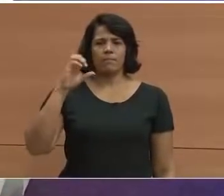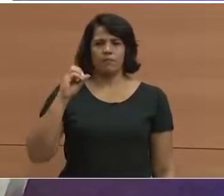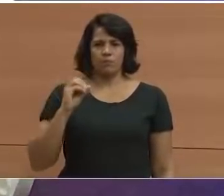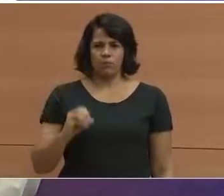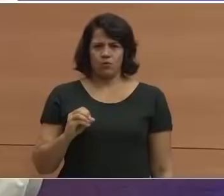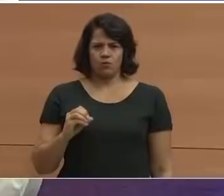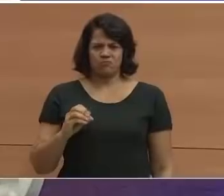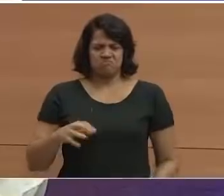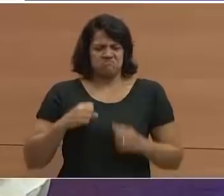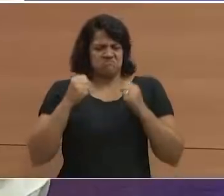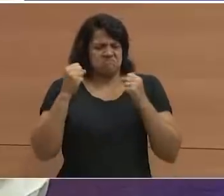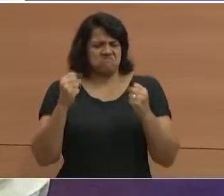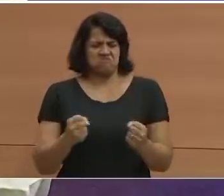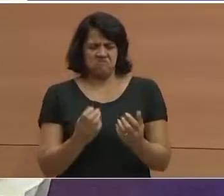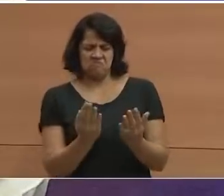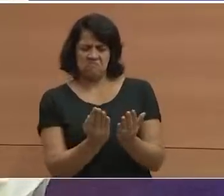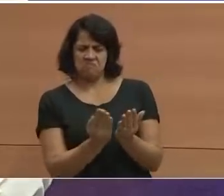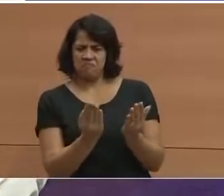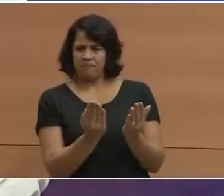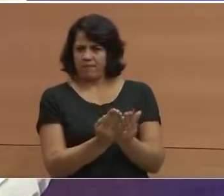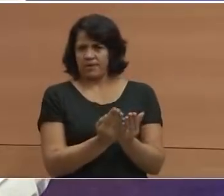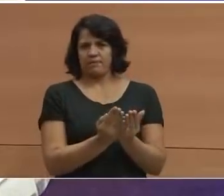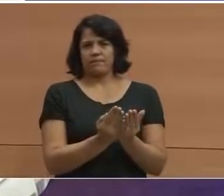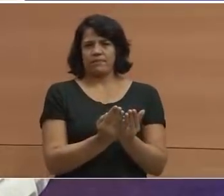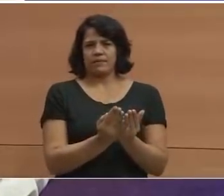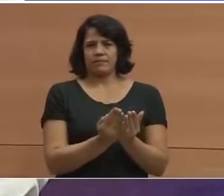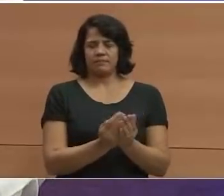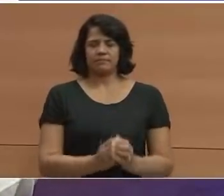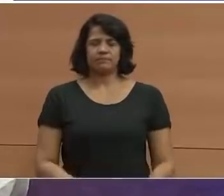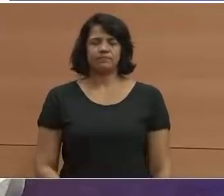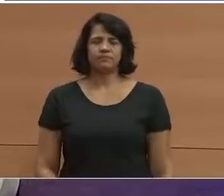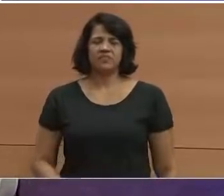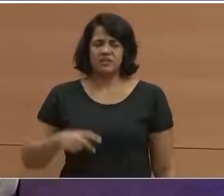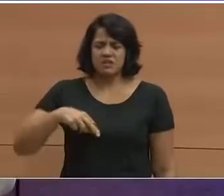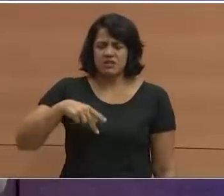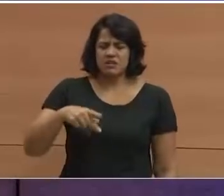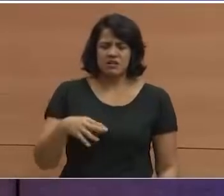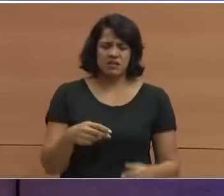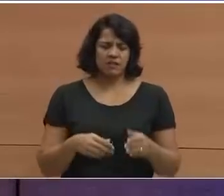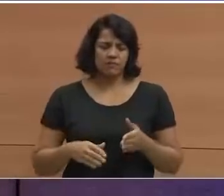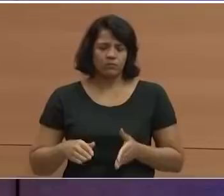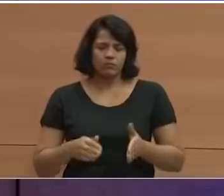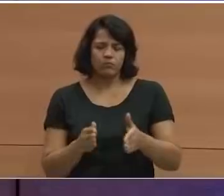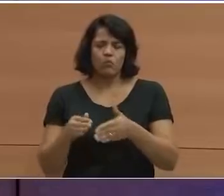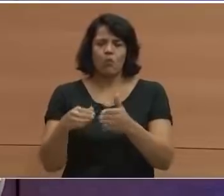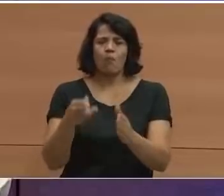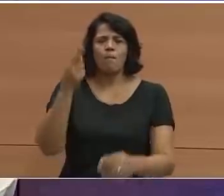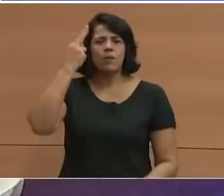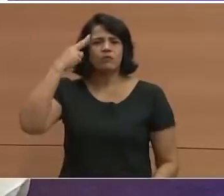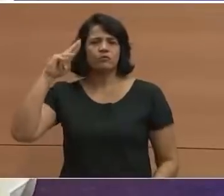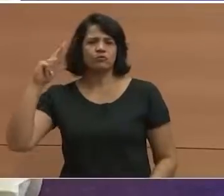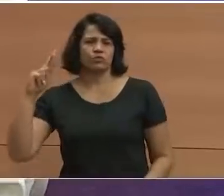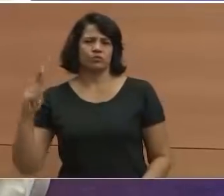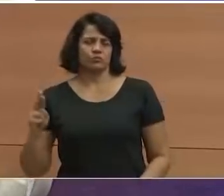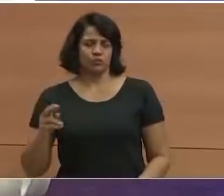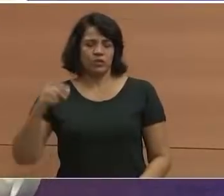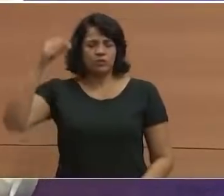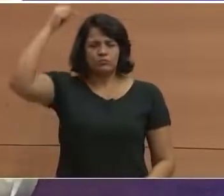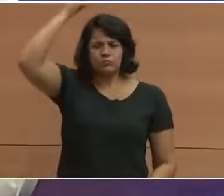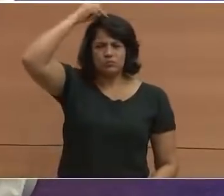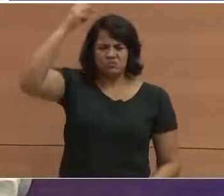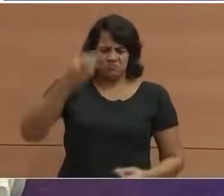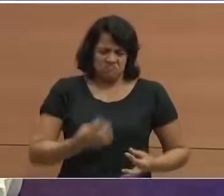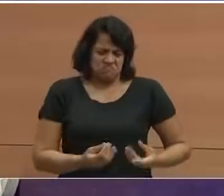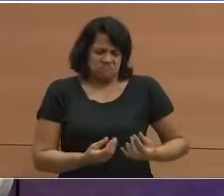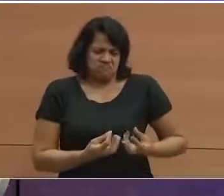ele instruídos no caminho do Senhor, e sendo fervoroso de espírito,